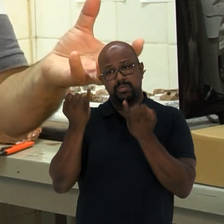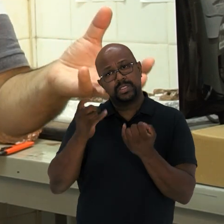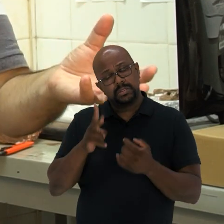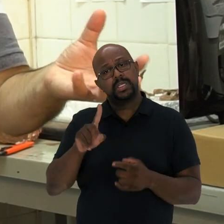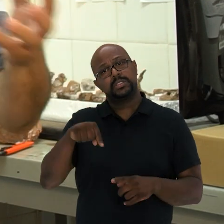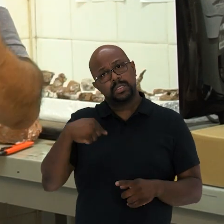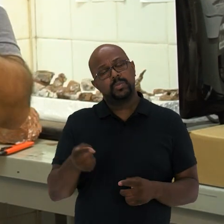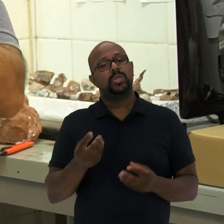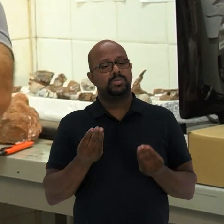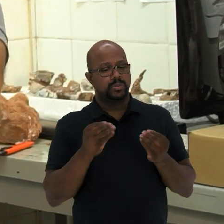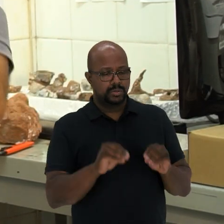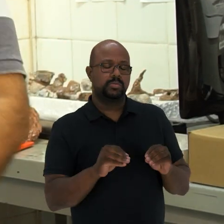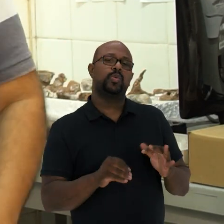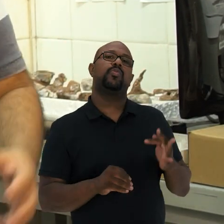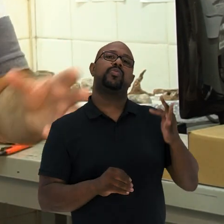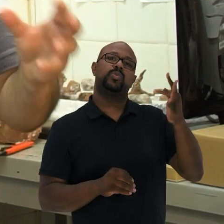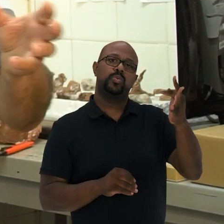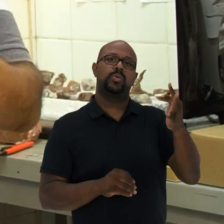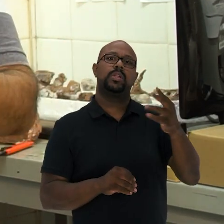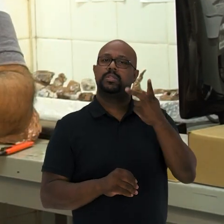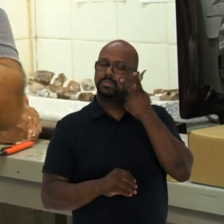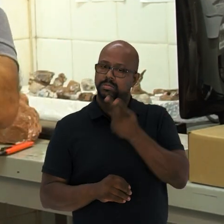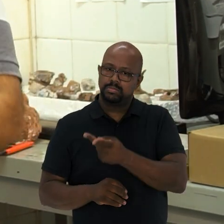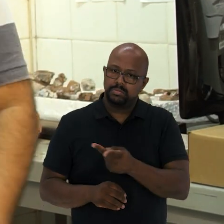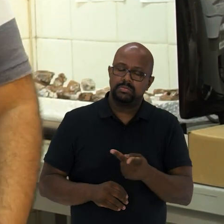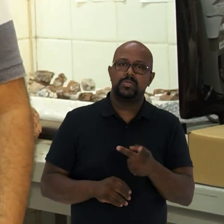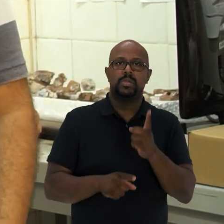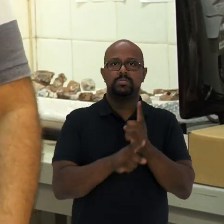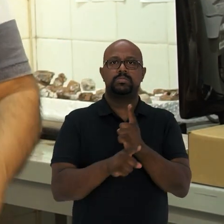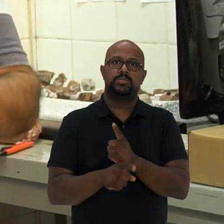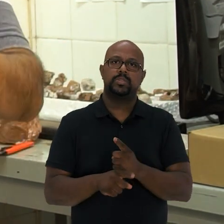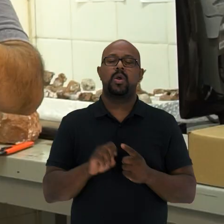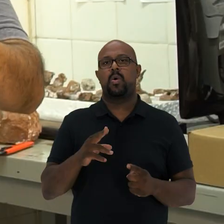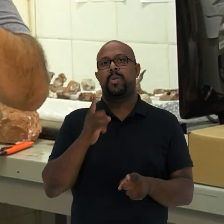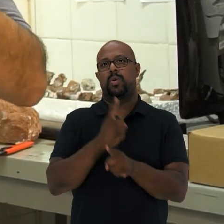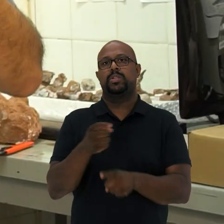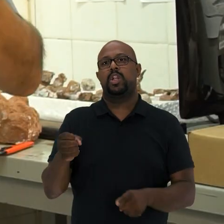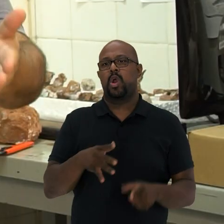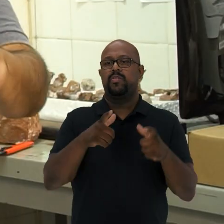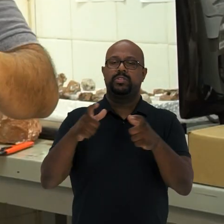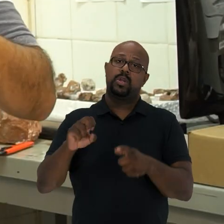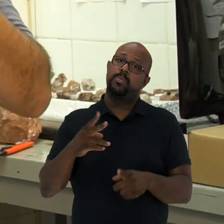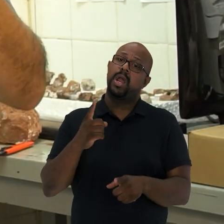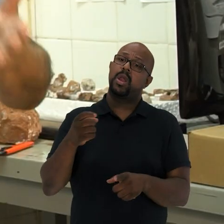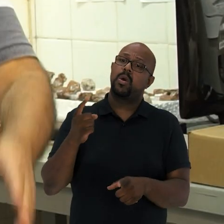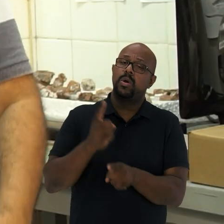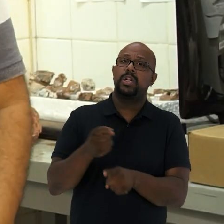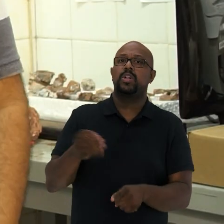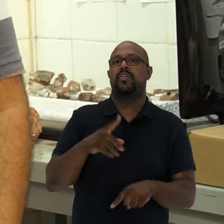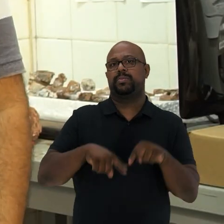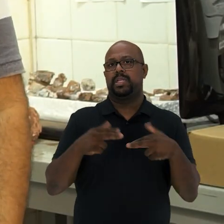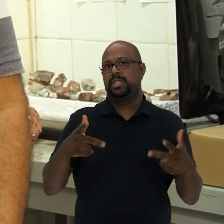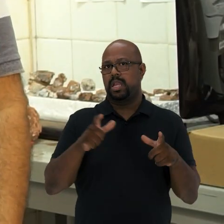essa informação possa depois também, por futuras expedições, ser resgatada, né, ou para encontrar novos sítios ou para encontrar